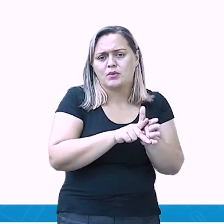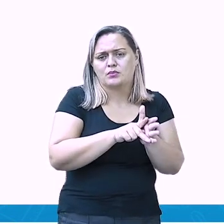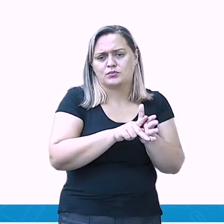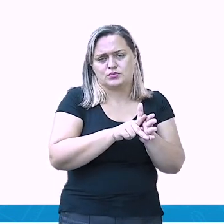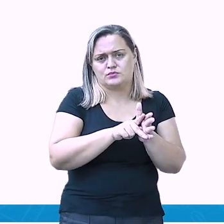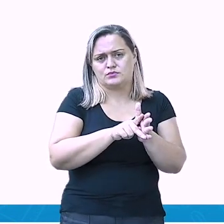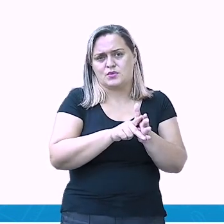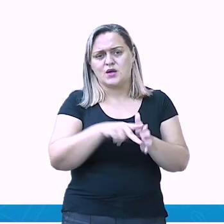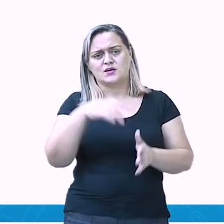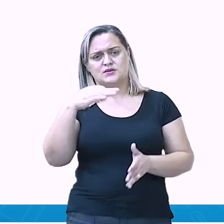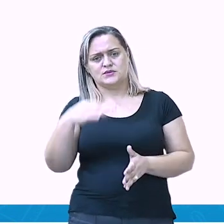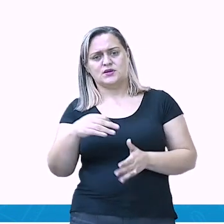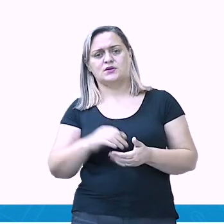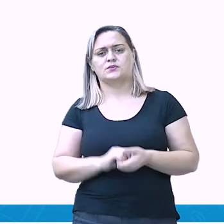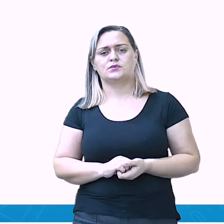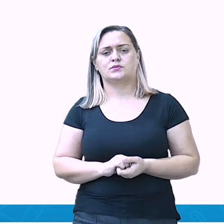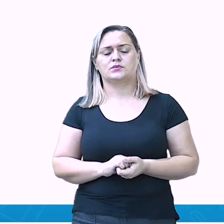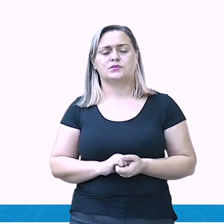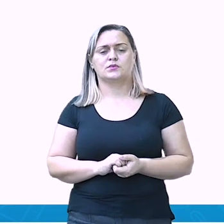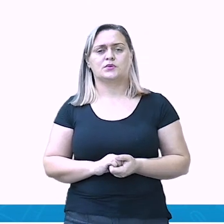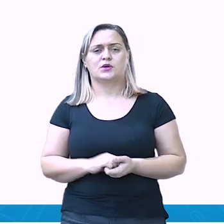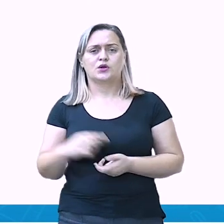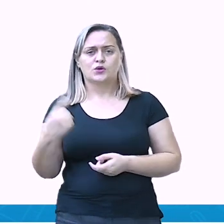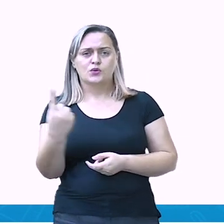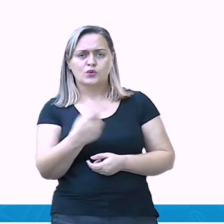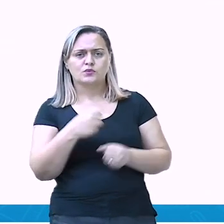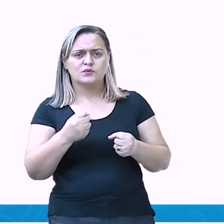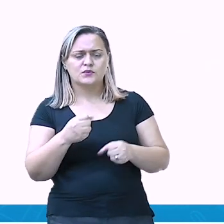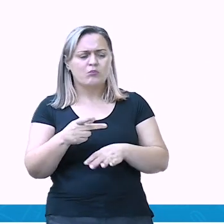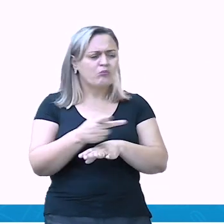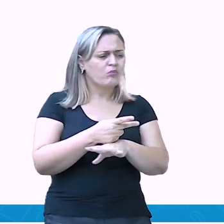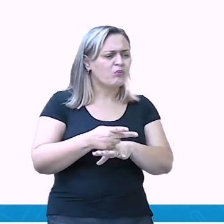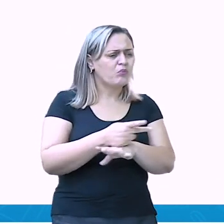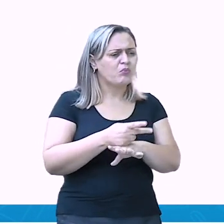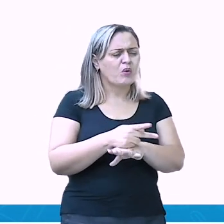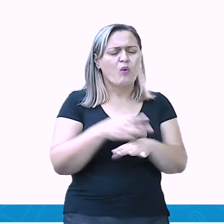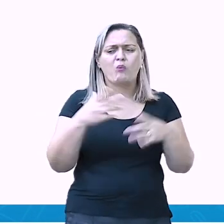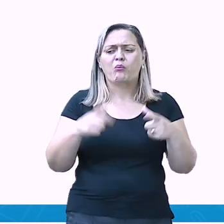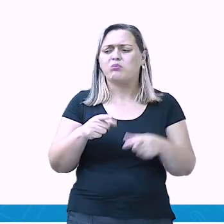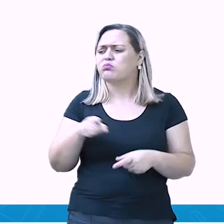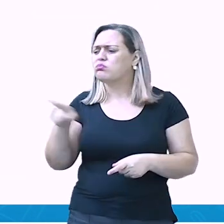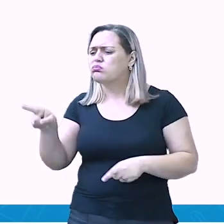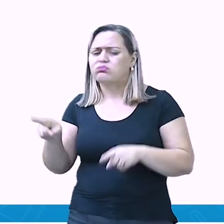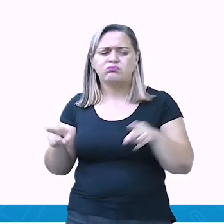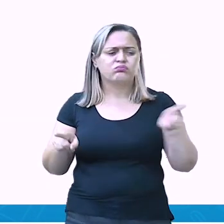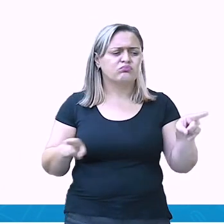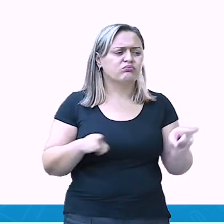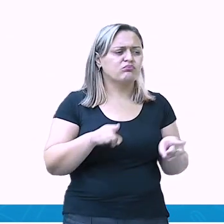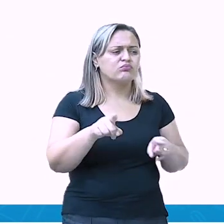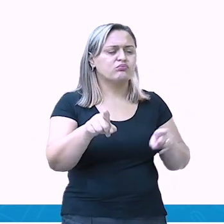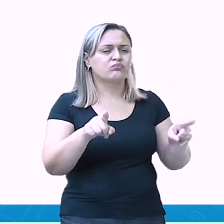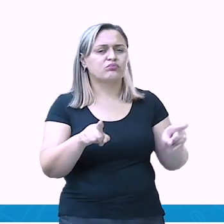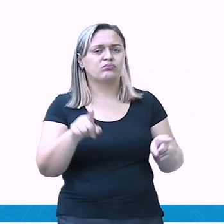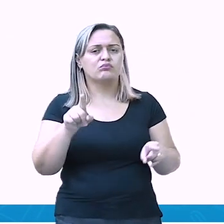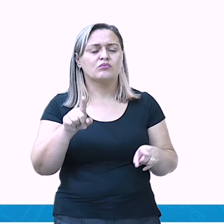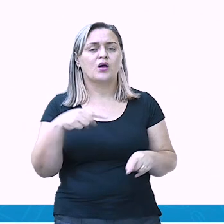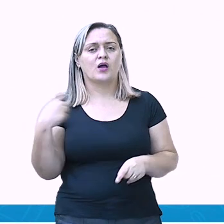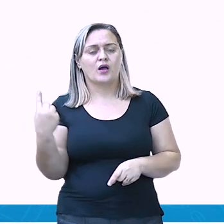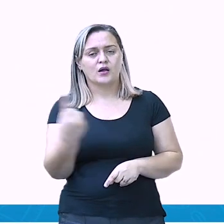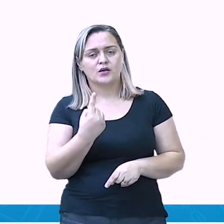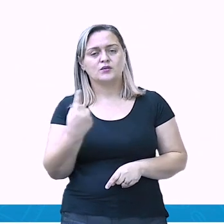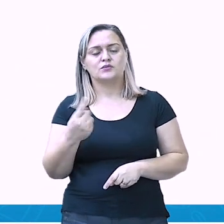perceber facilmente para que lado o mapa está apontando. Então, essa aqui é a famosa rosa dos